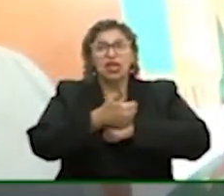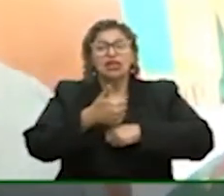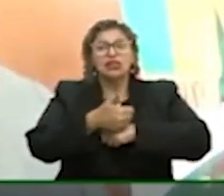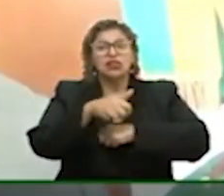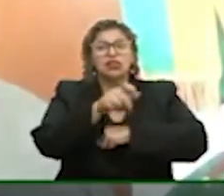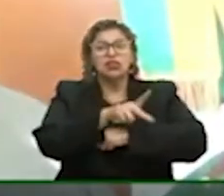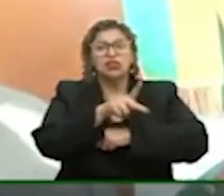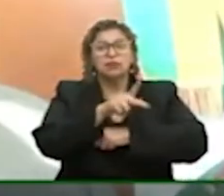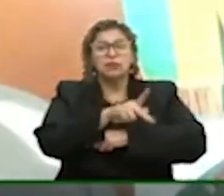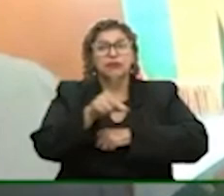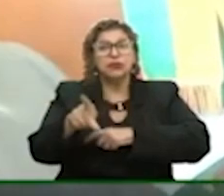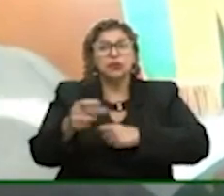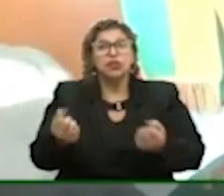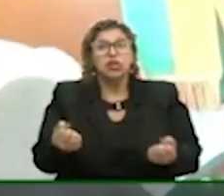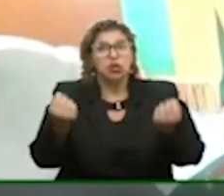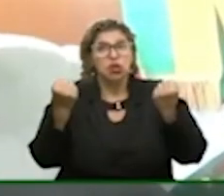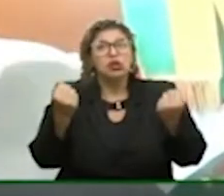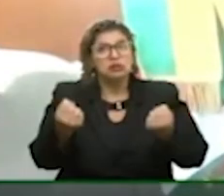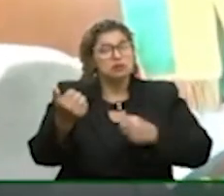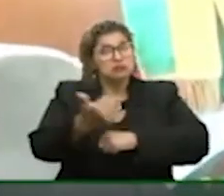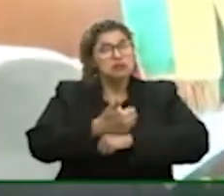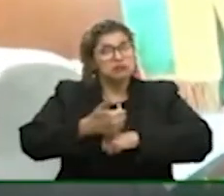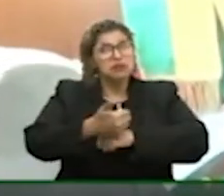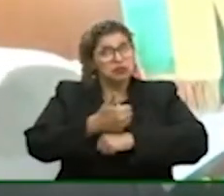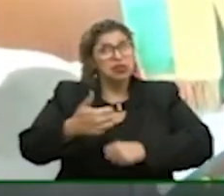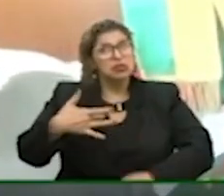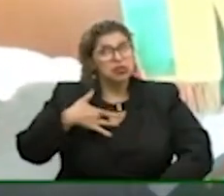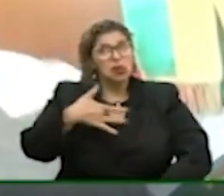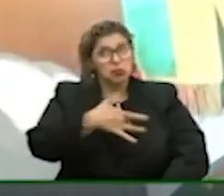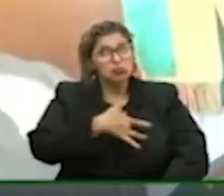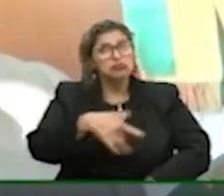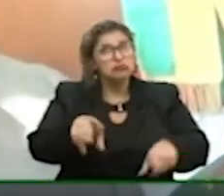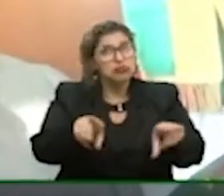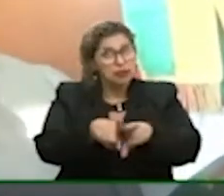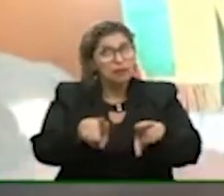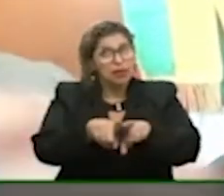física são profissionais de saúde.